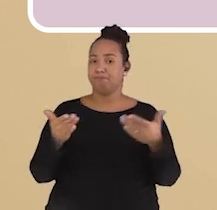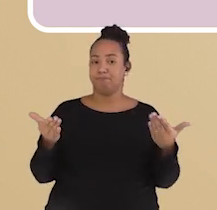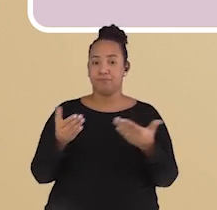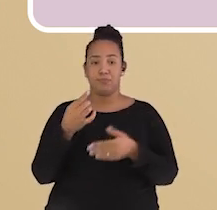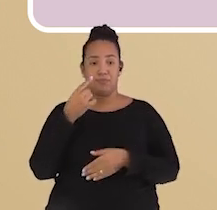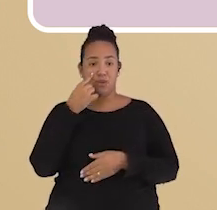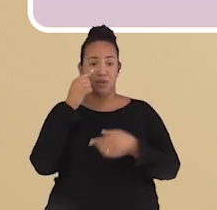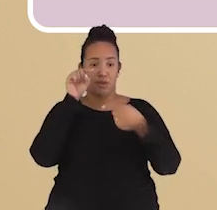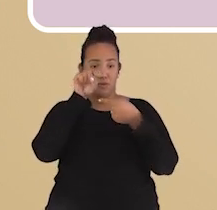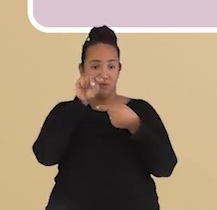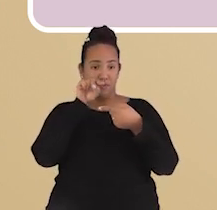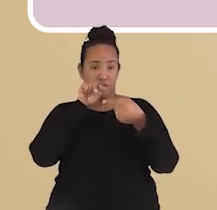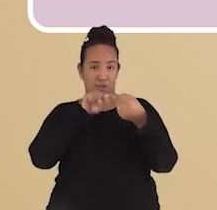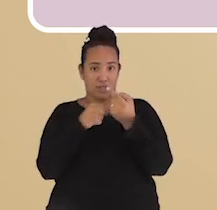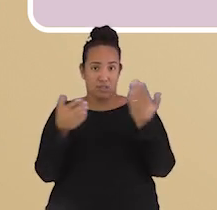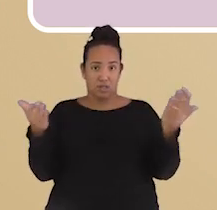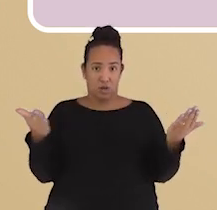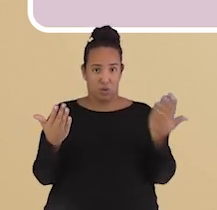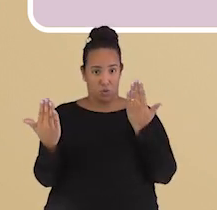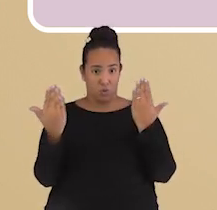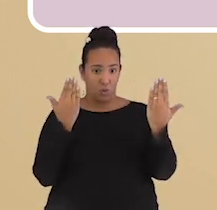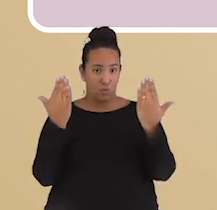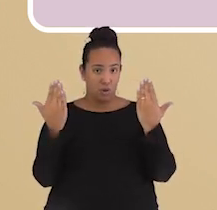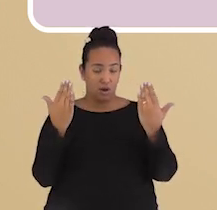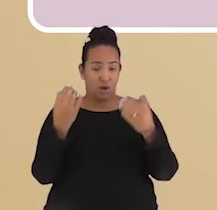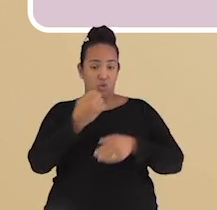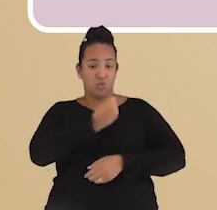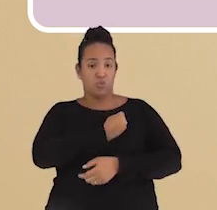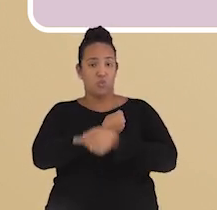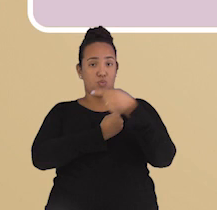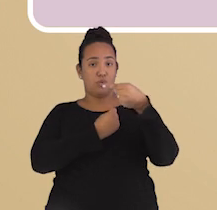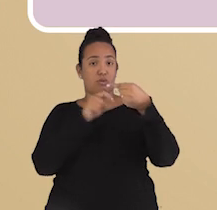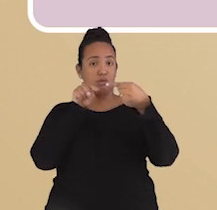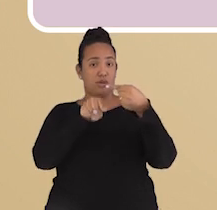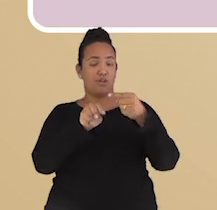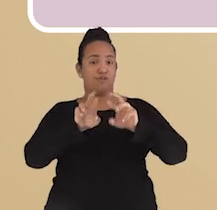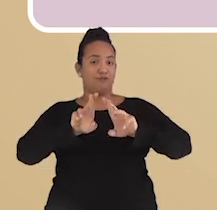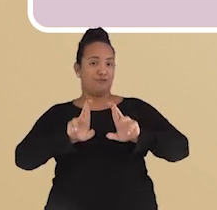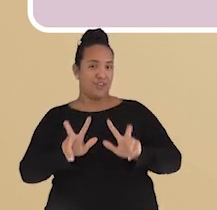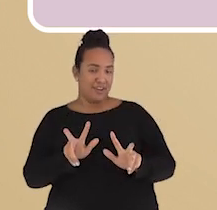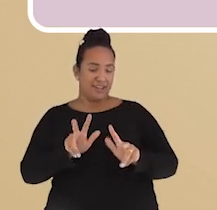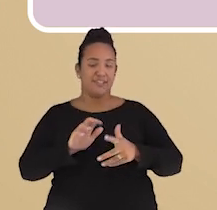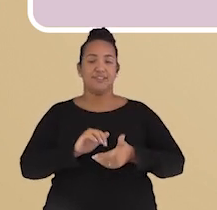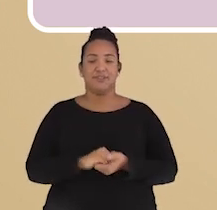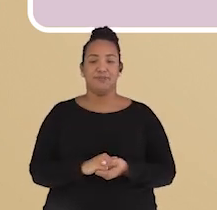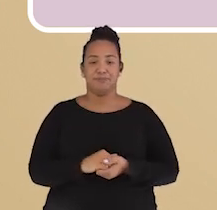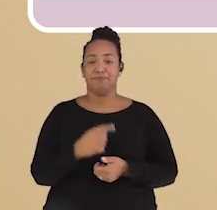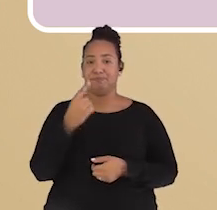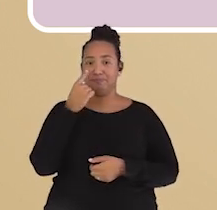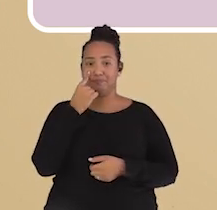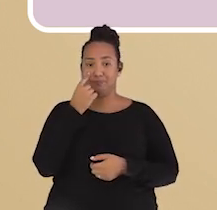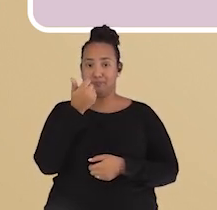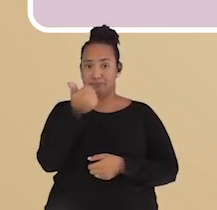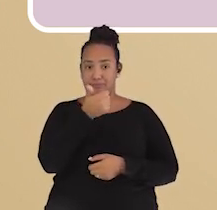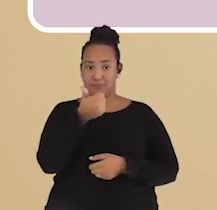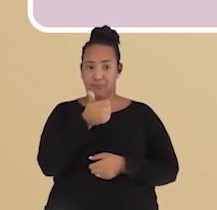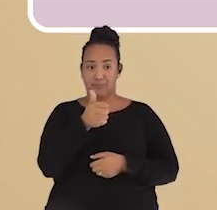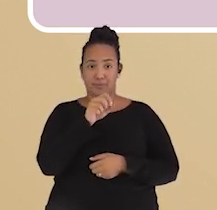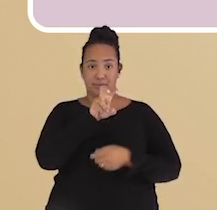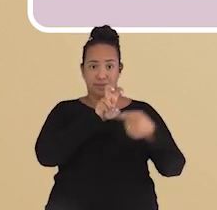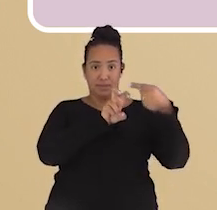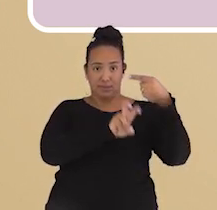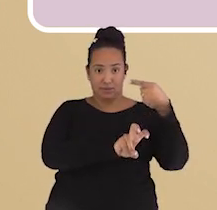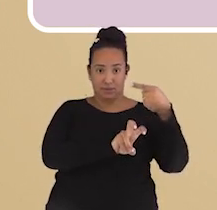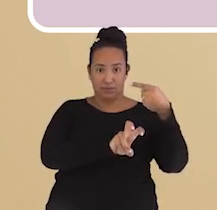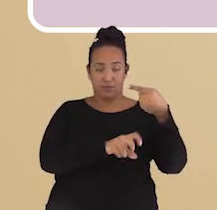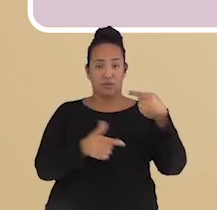frações que estamos comparando têm denominadores diferentes. Em uma, o denominador é 5 e na